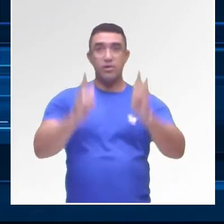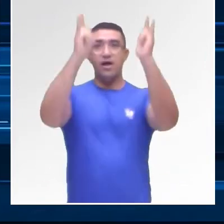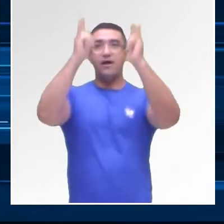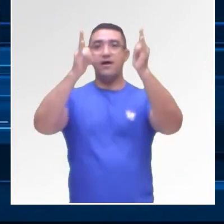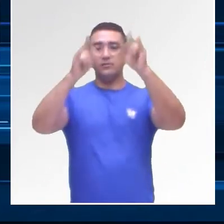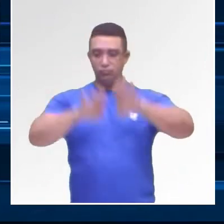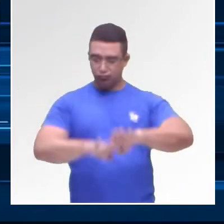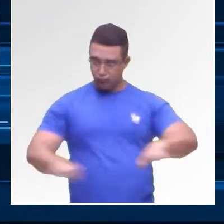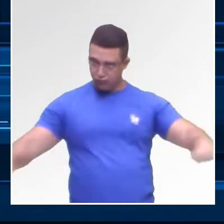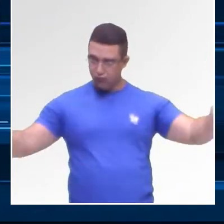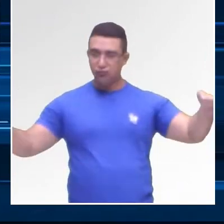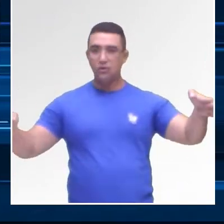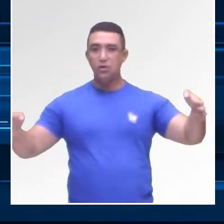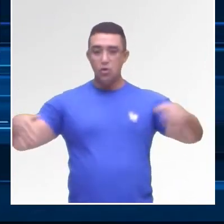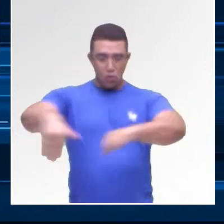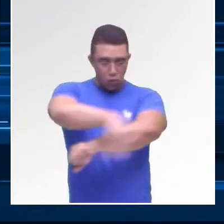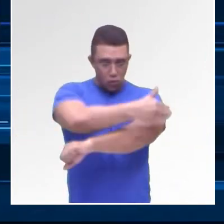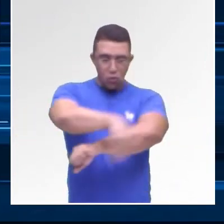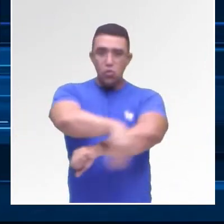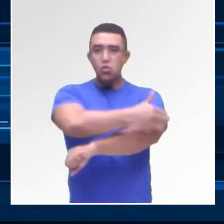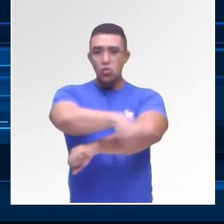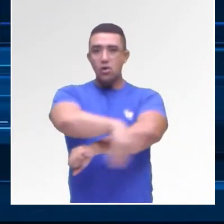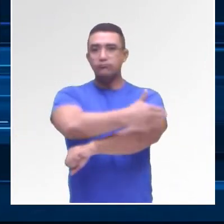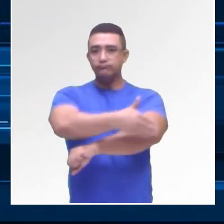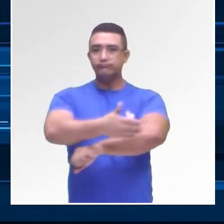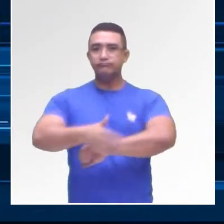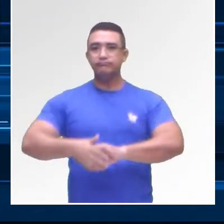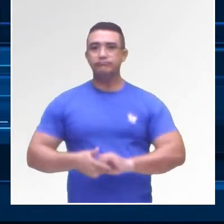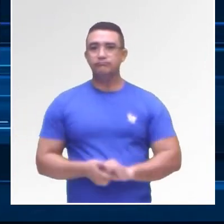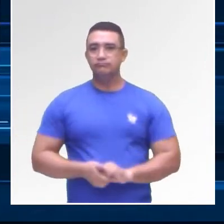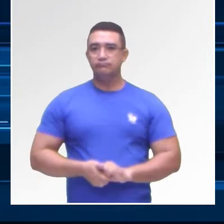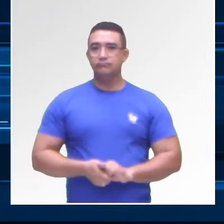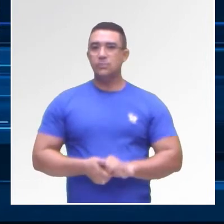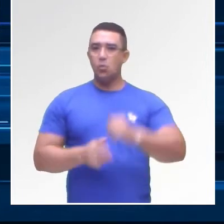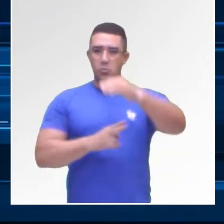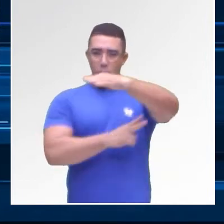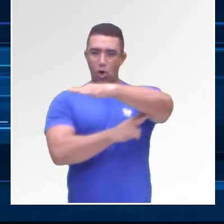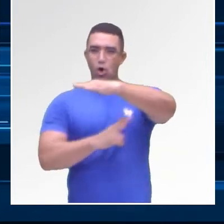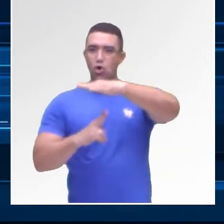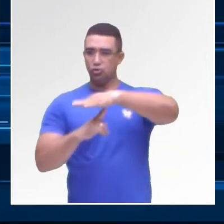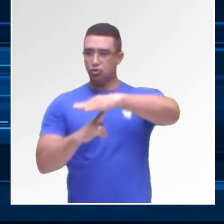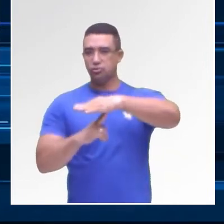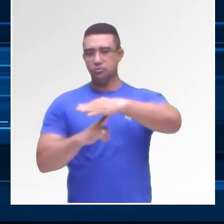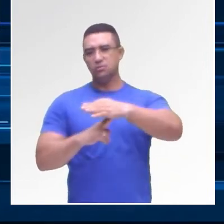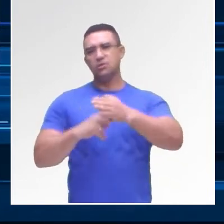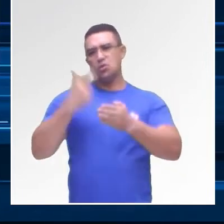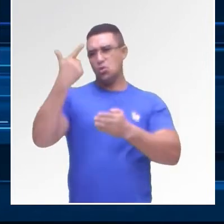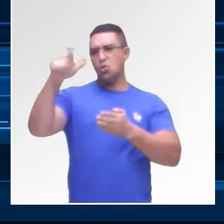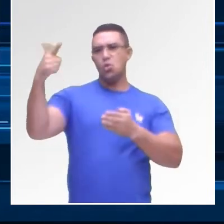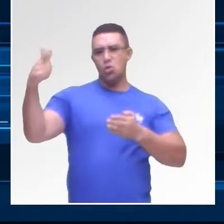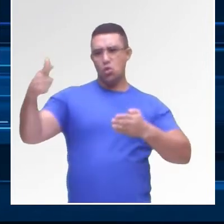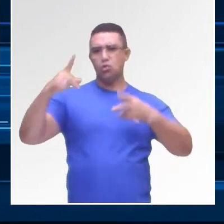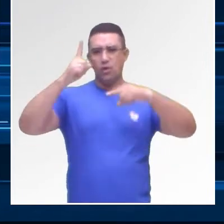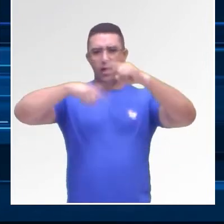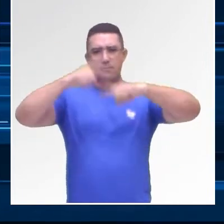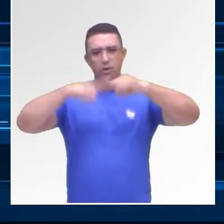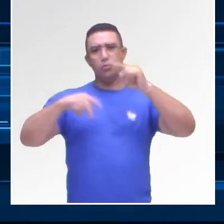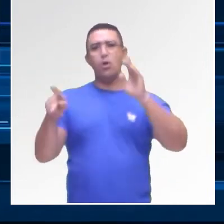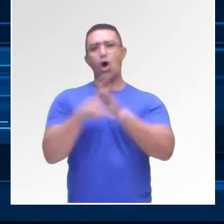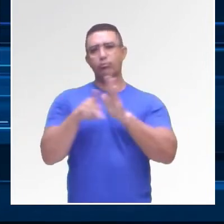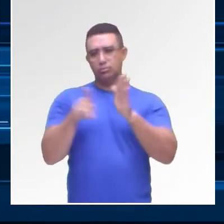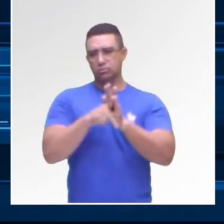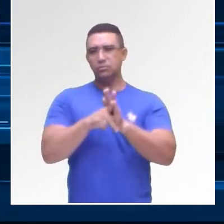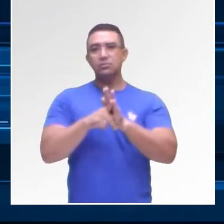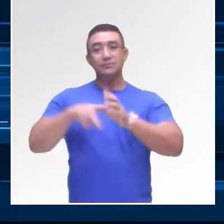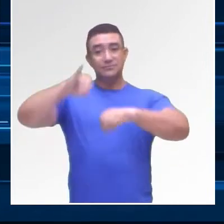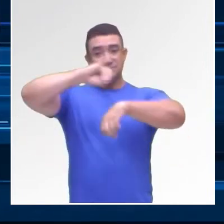calçada, asfalto, ruas, pontes, entre outros elementos que existem no ambiente urbano e que